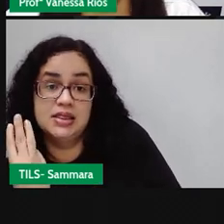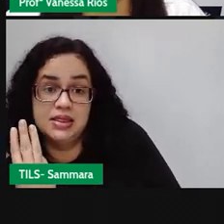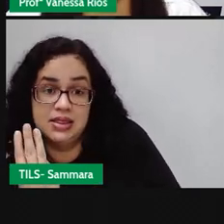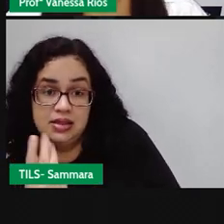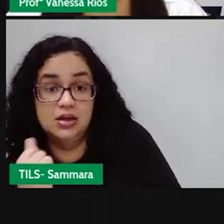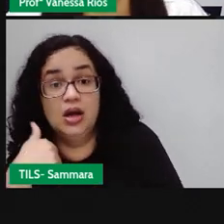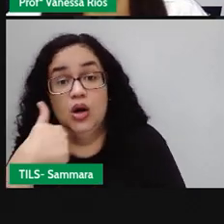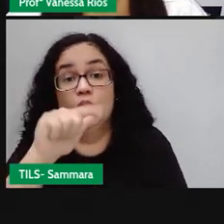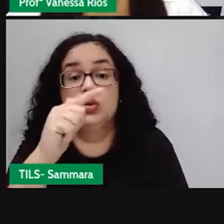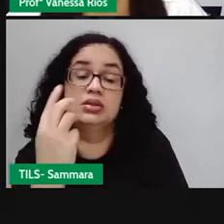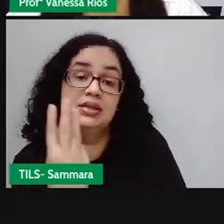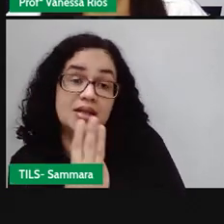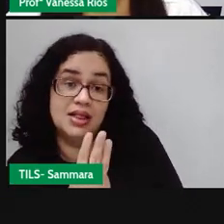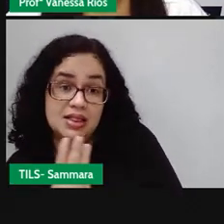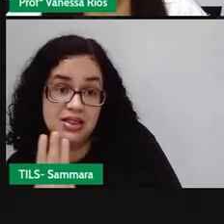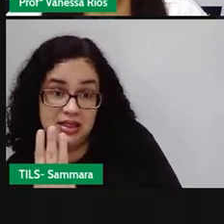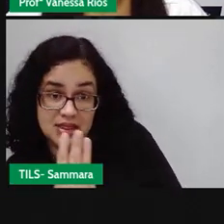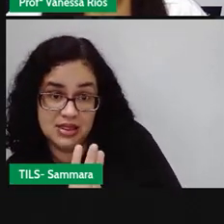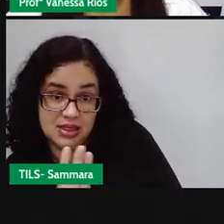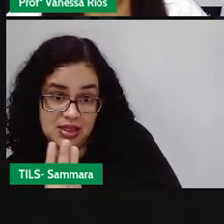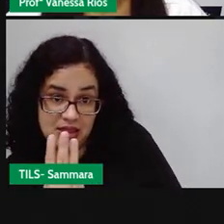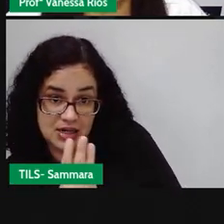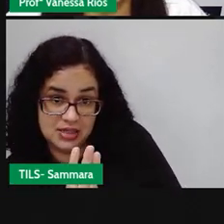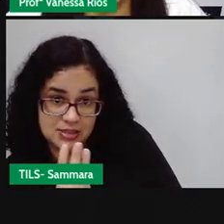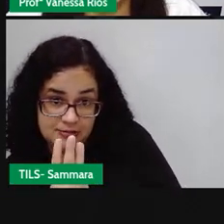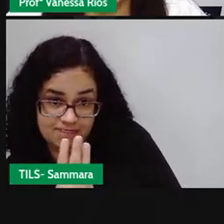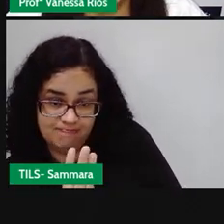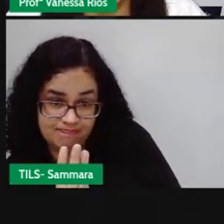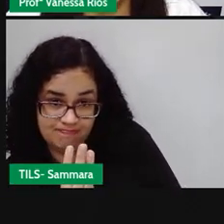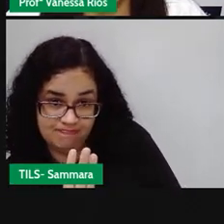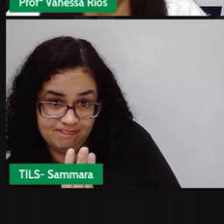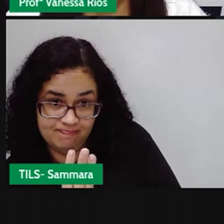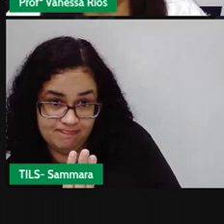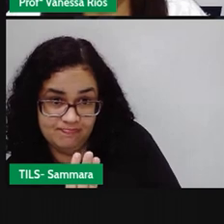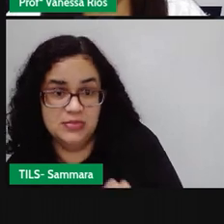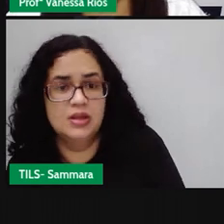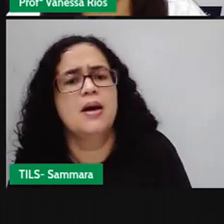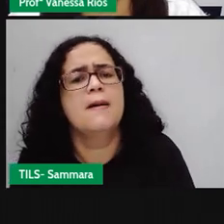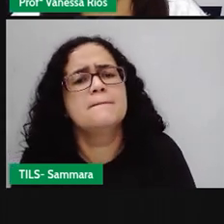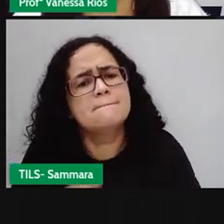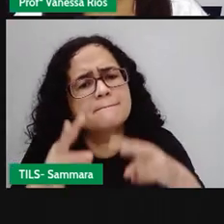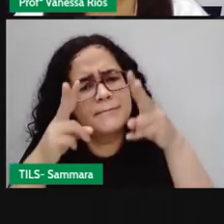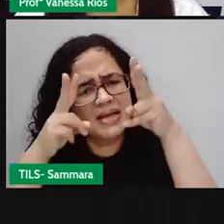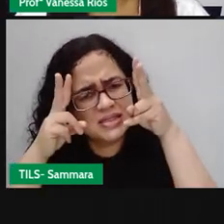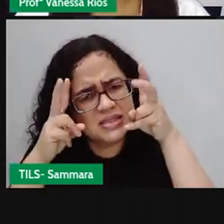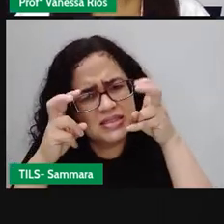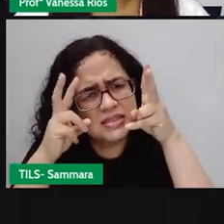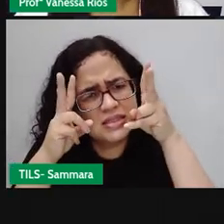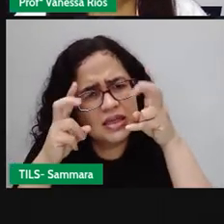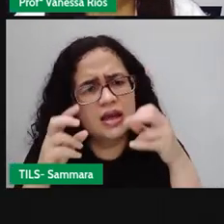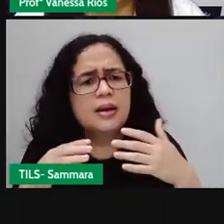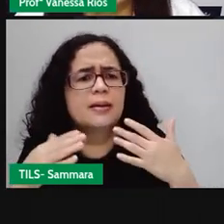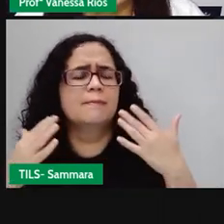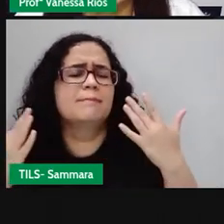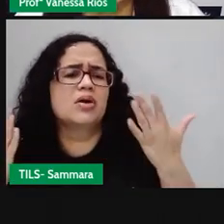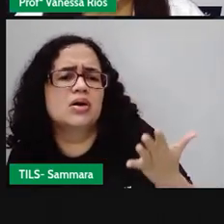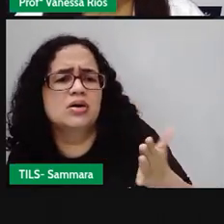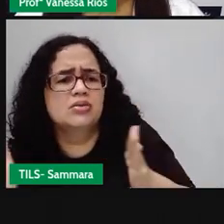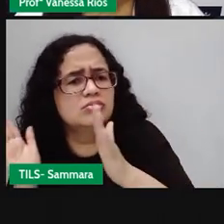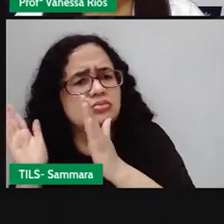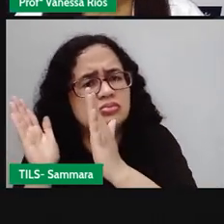dois. E nessa outra peça de dominó, ó, três. Vocês percebem aí algum padrão